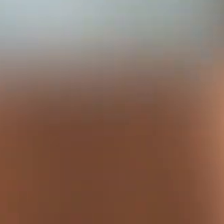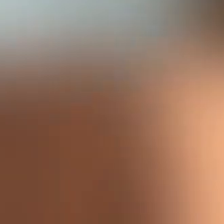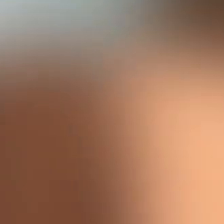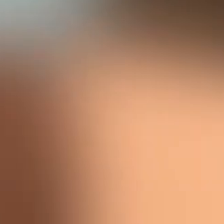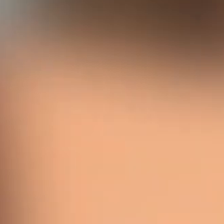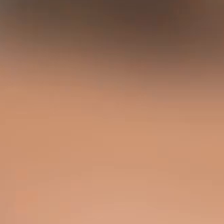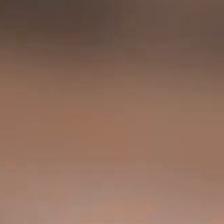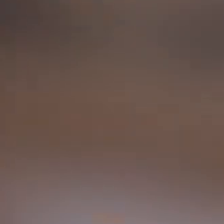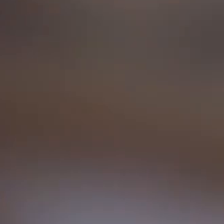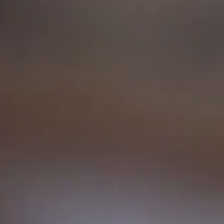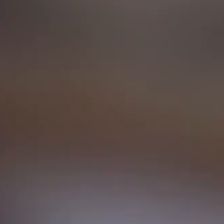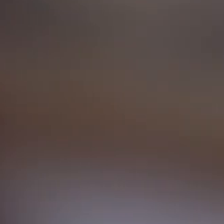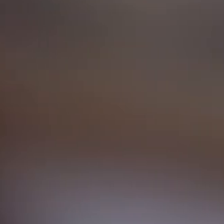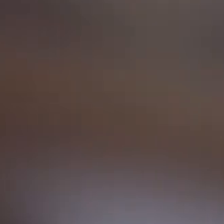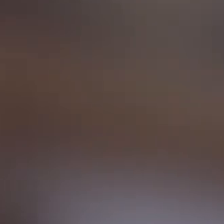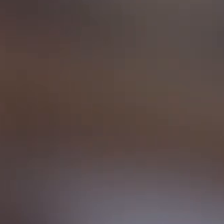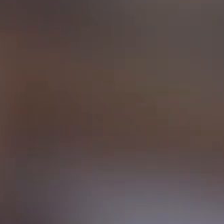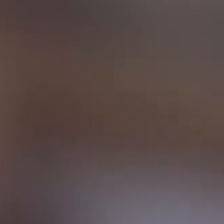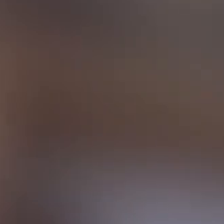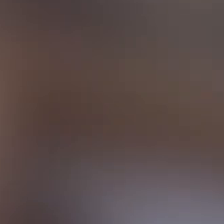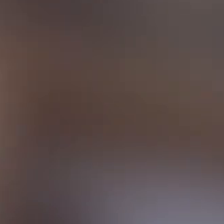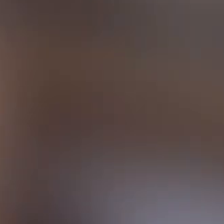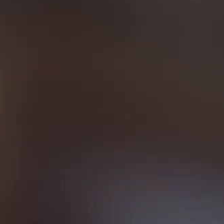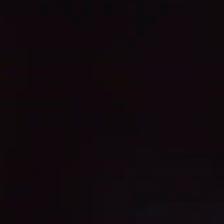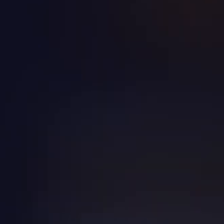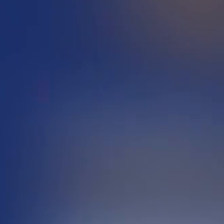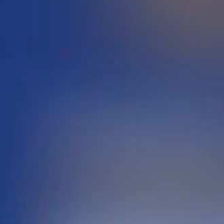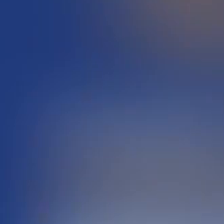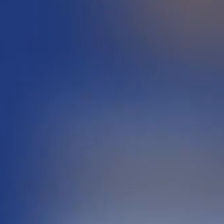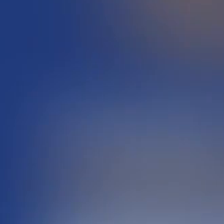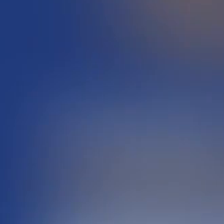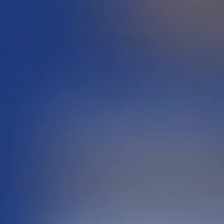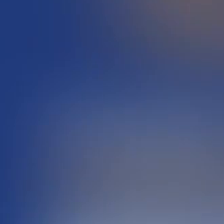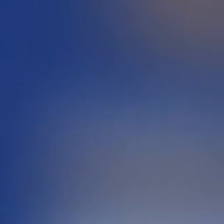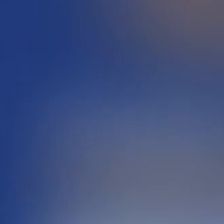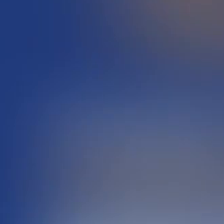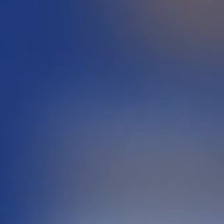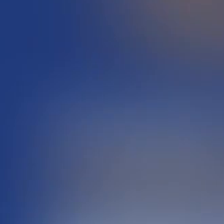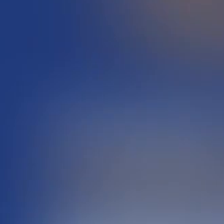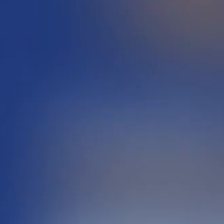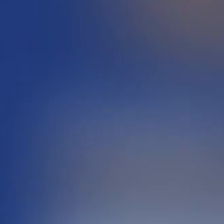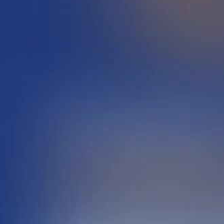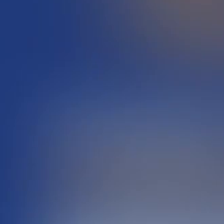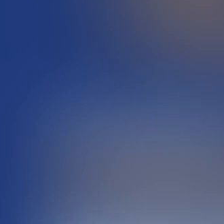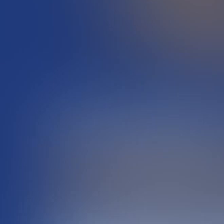de higiene pessoal e cobertores estão sendo feitas na Fundação Caxias. Você também pode